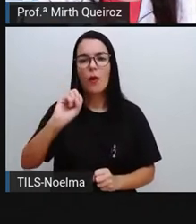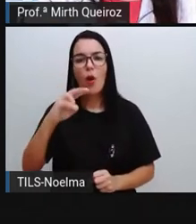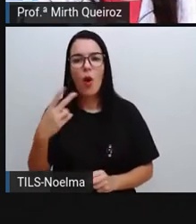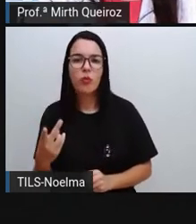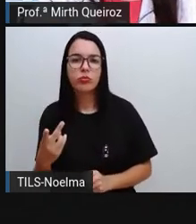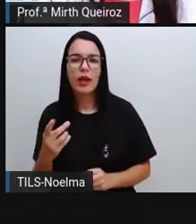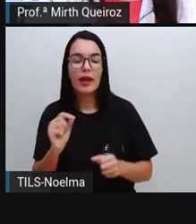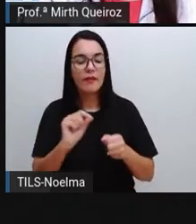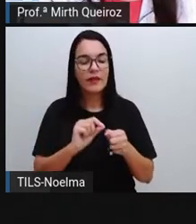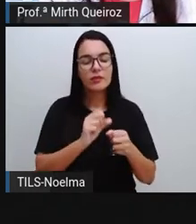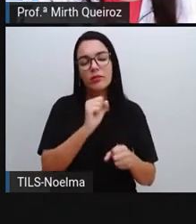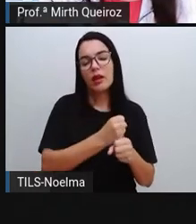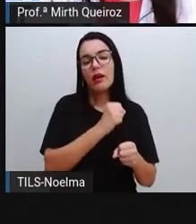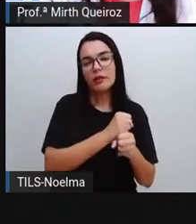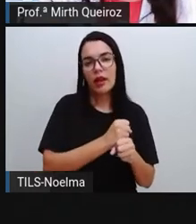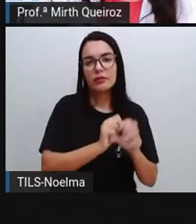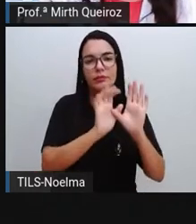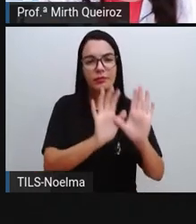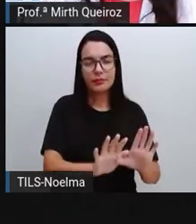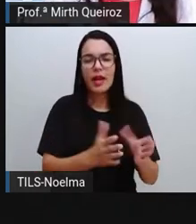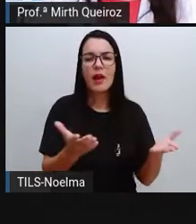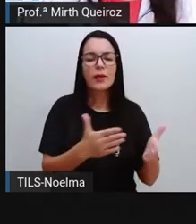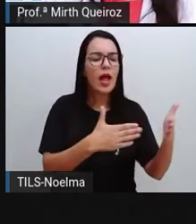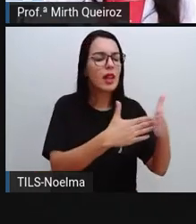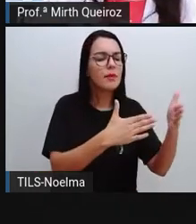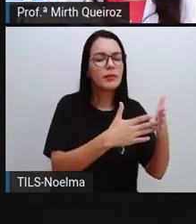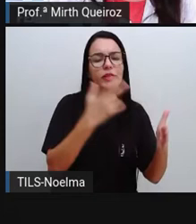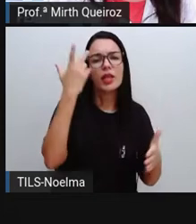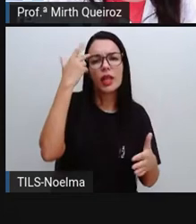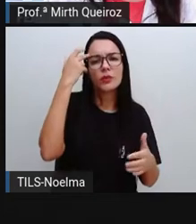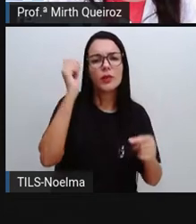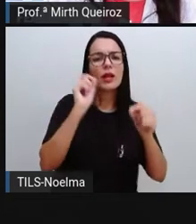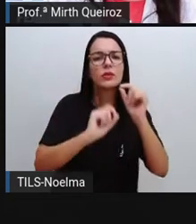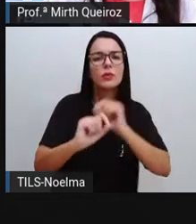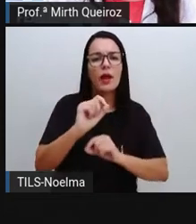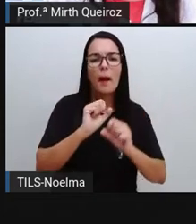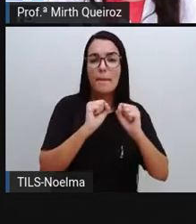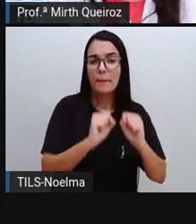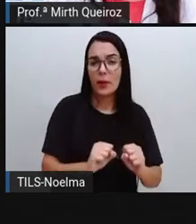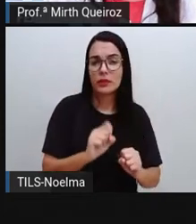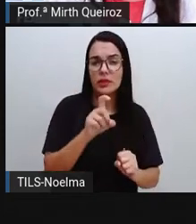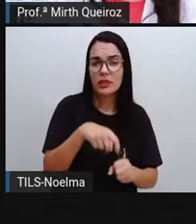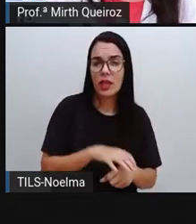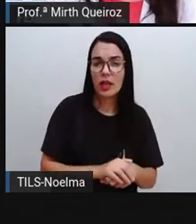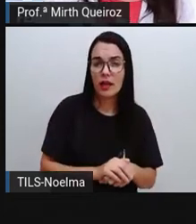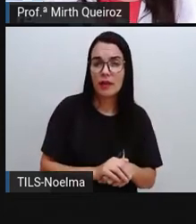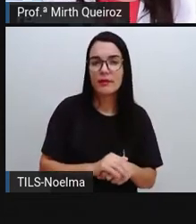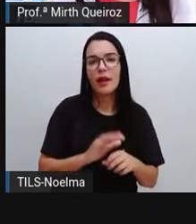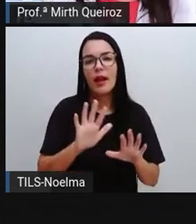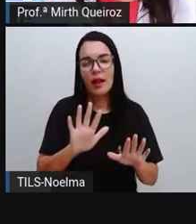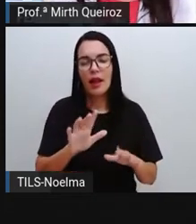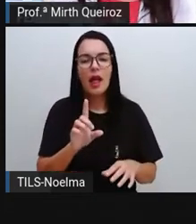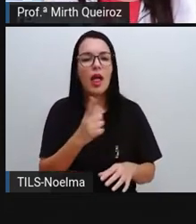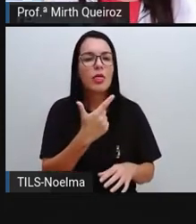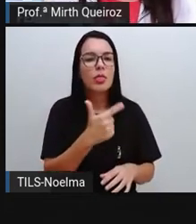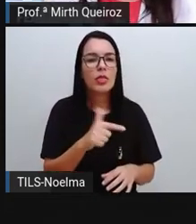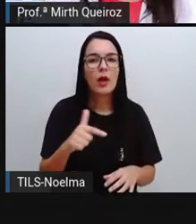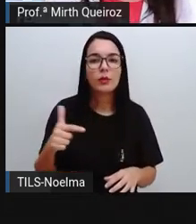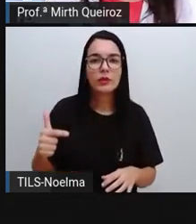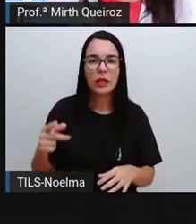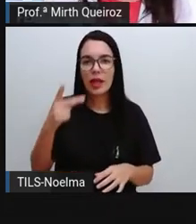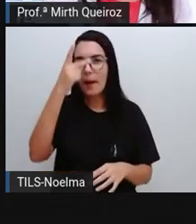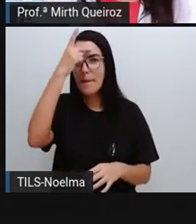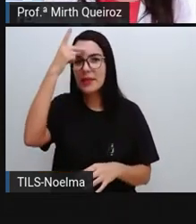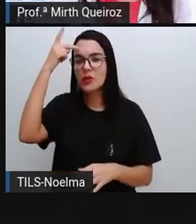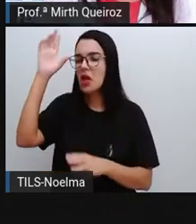Pro, os limites naturais? Os limites naturais são aqueles que não foram estabelecidos pelo ser humano.